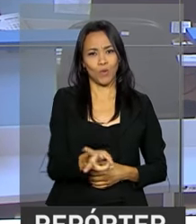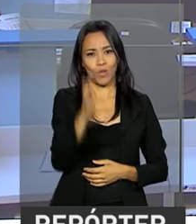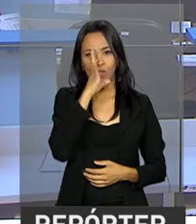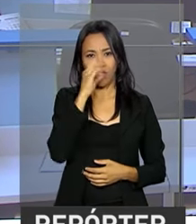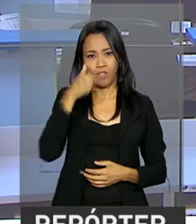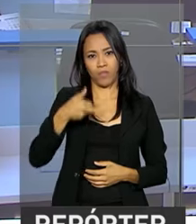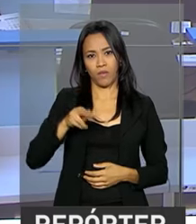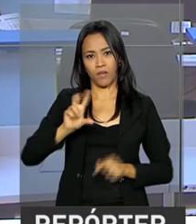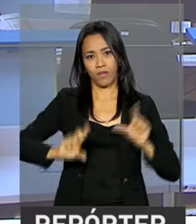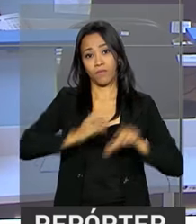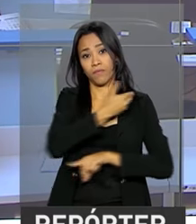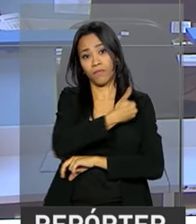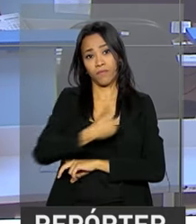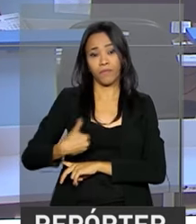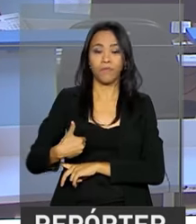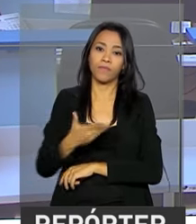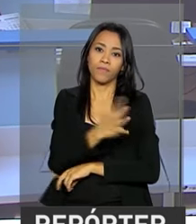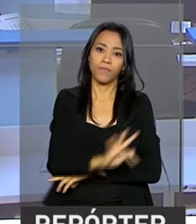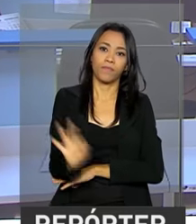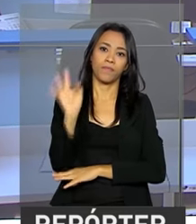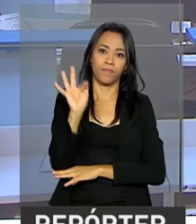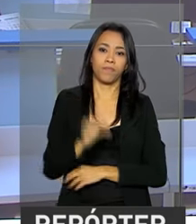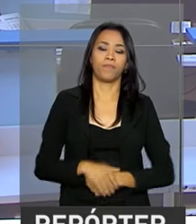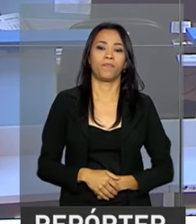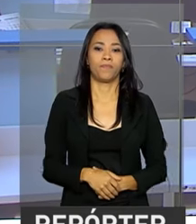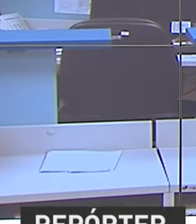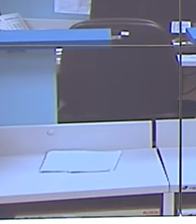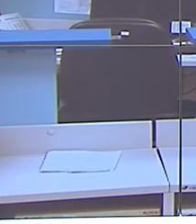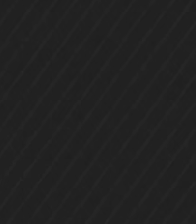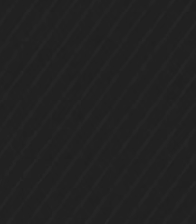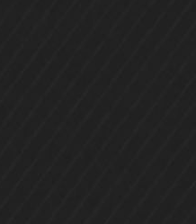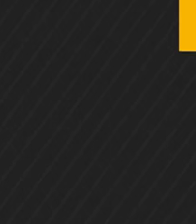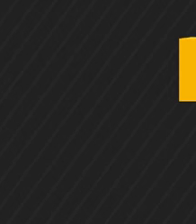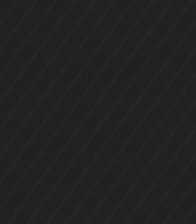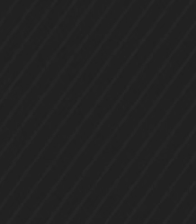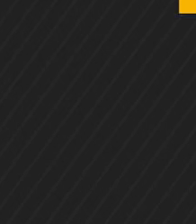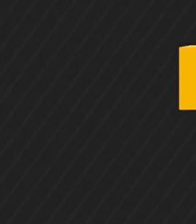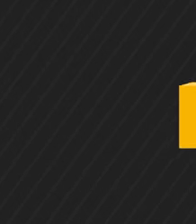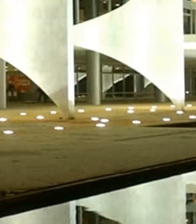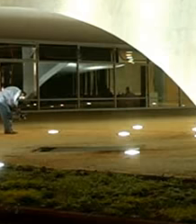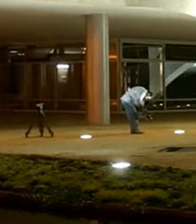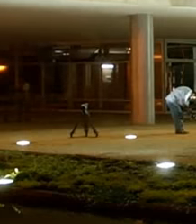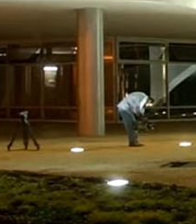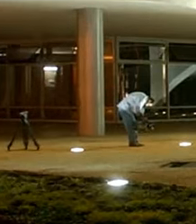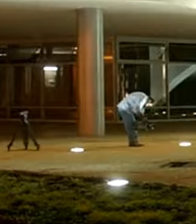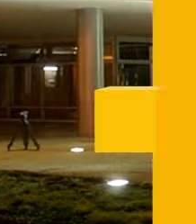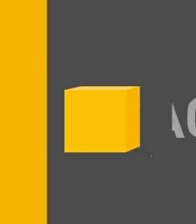com a gente aqui na TV NBR, a TV do Governo Federal.